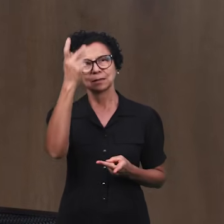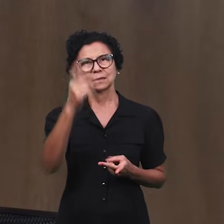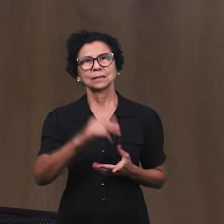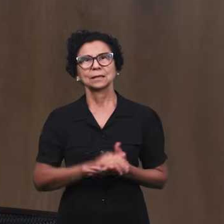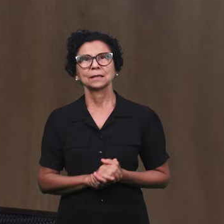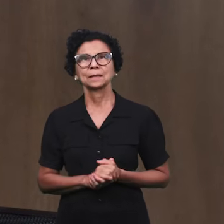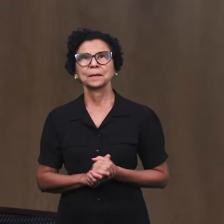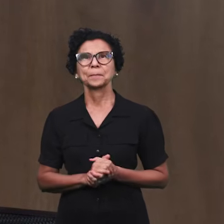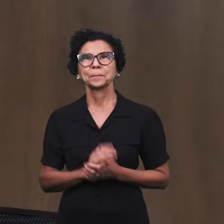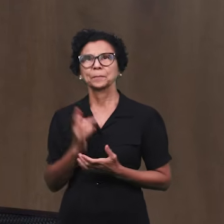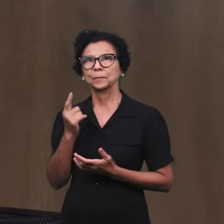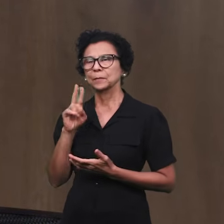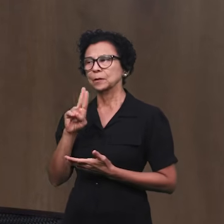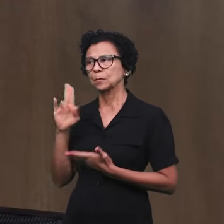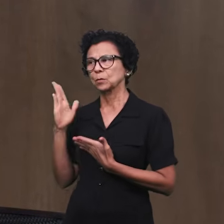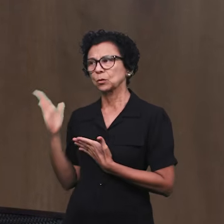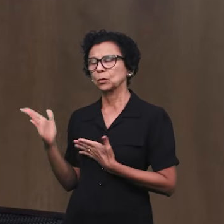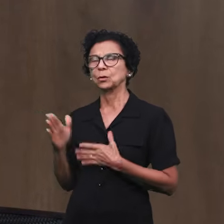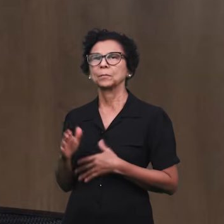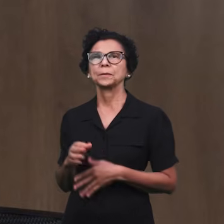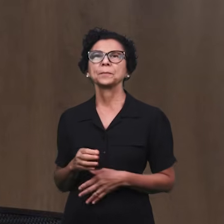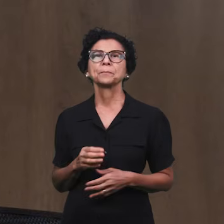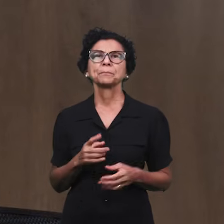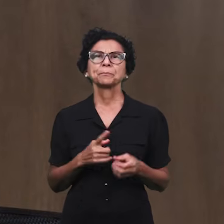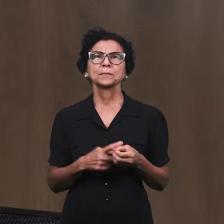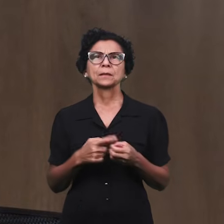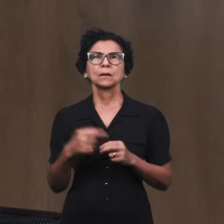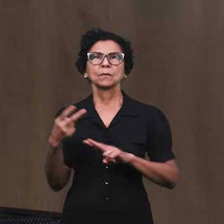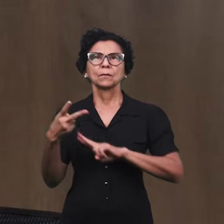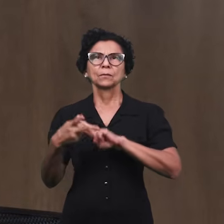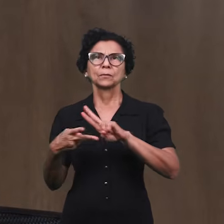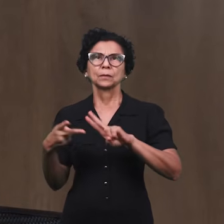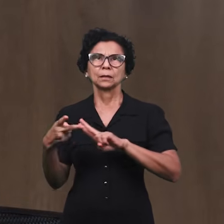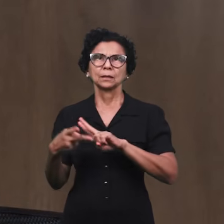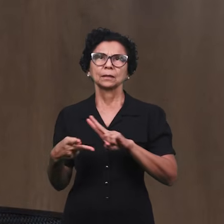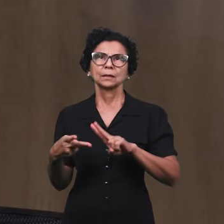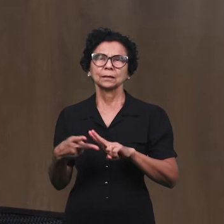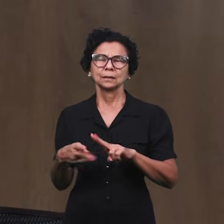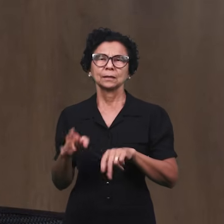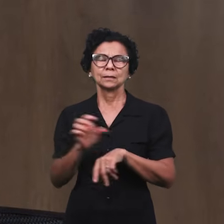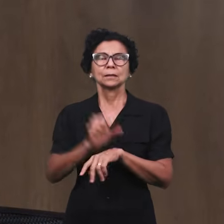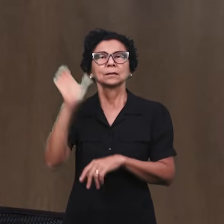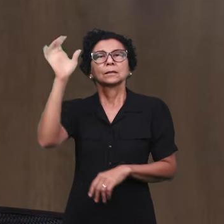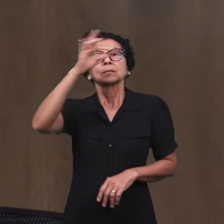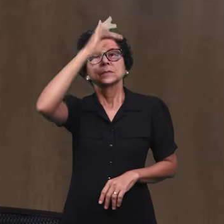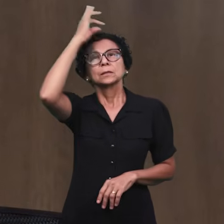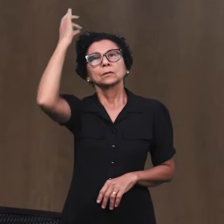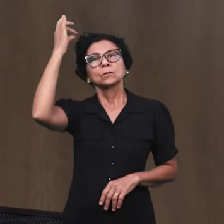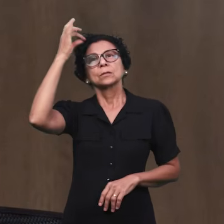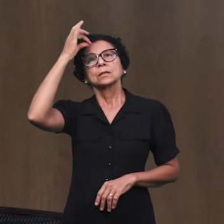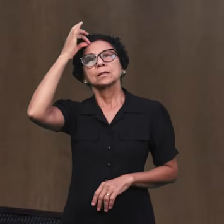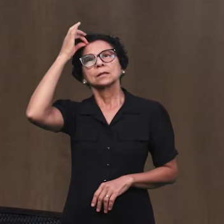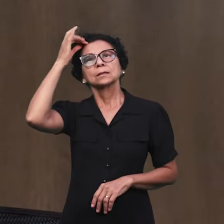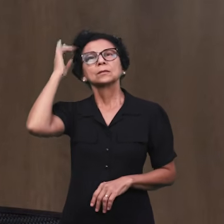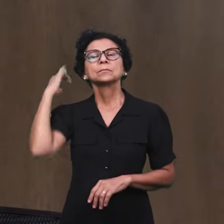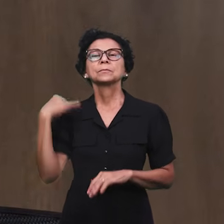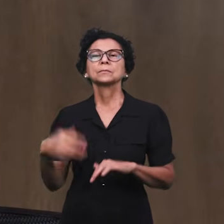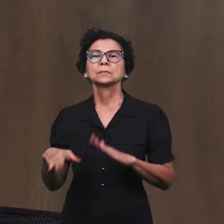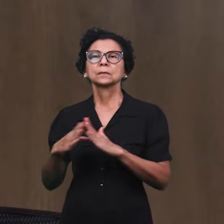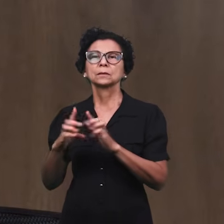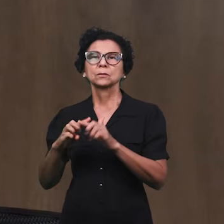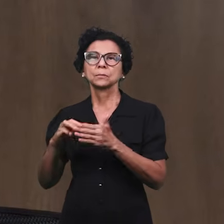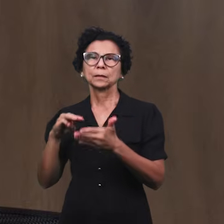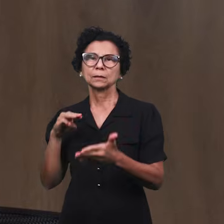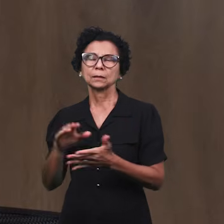sou Gabriela. Eu sou da cidade de Viana, aqui na Grande Vitória, né, no Espírito Santo, da igreja de Marcílio IV,